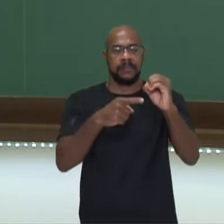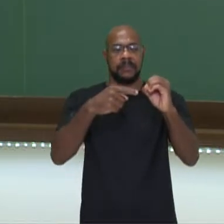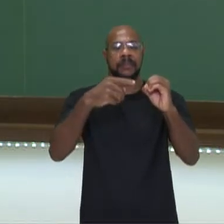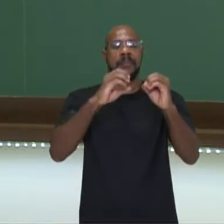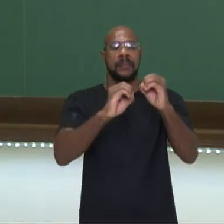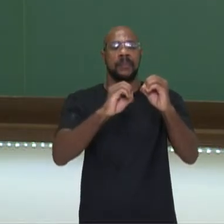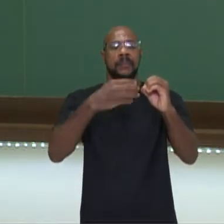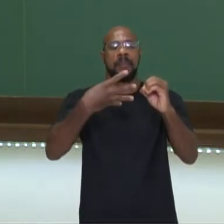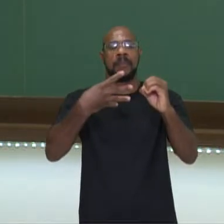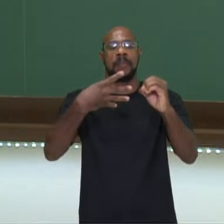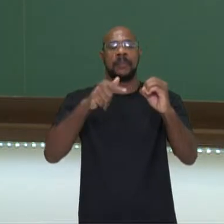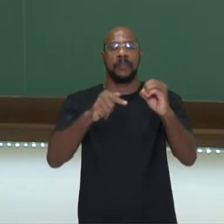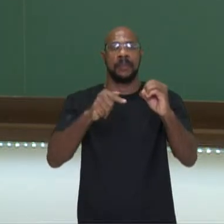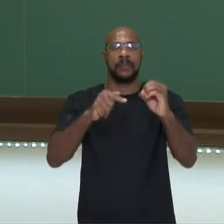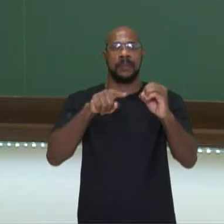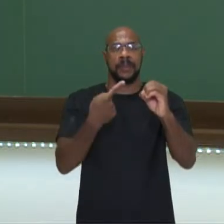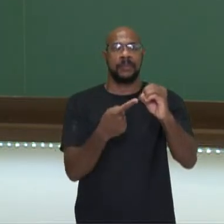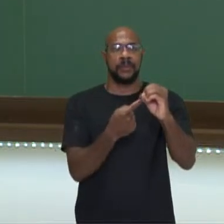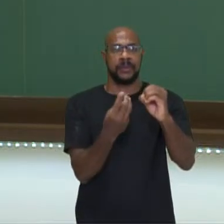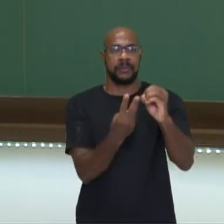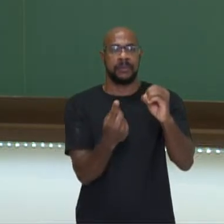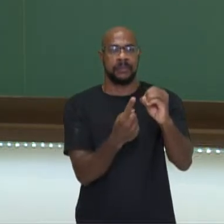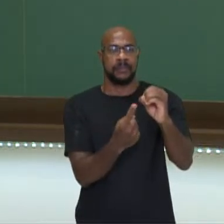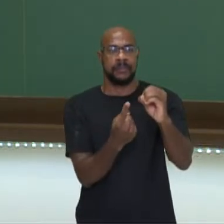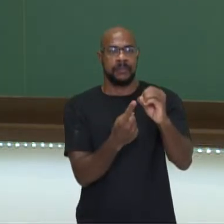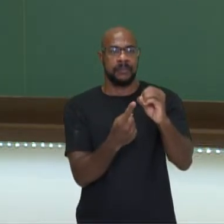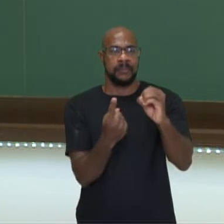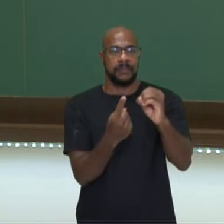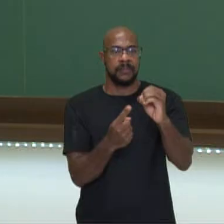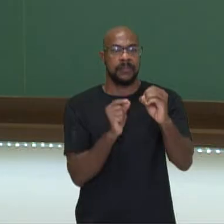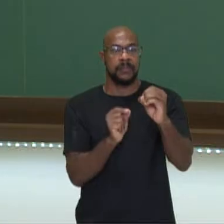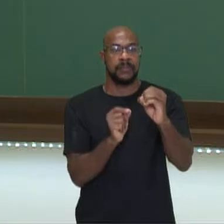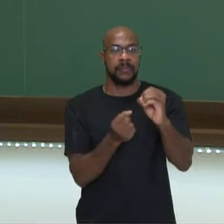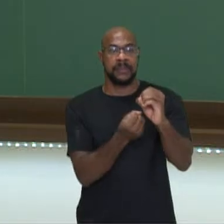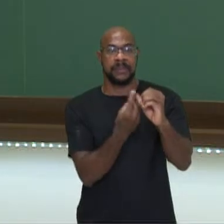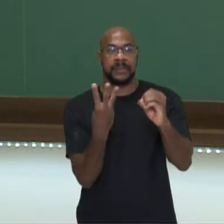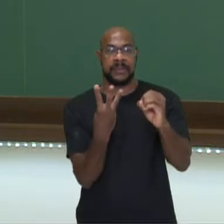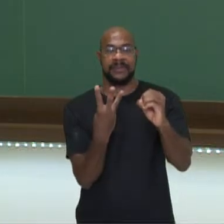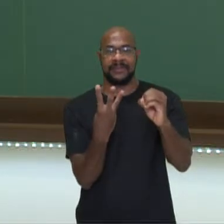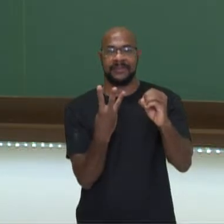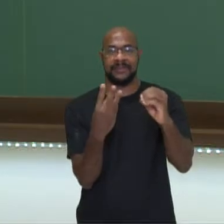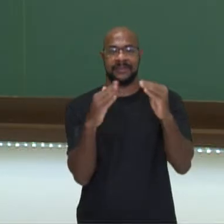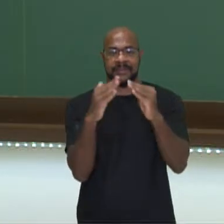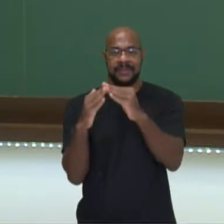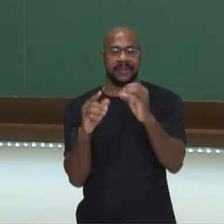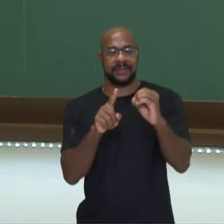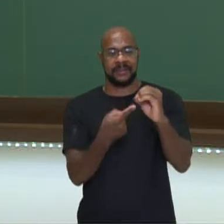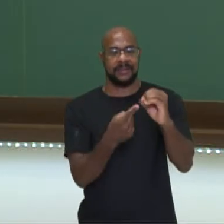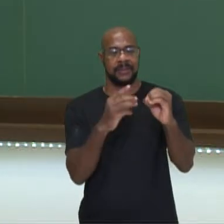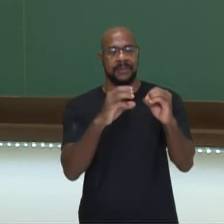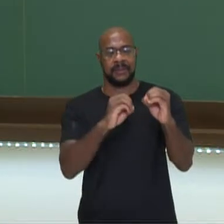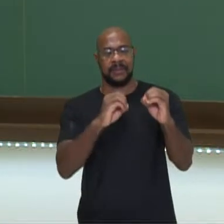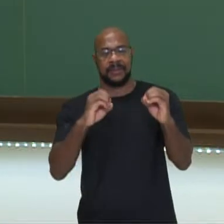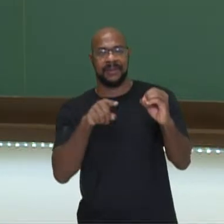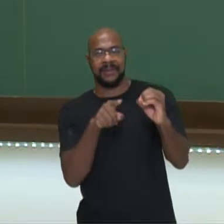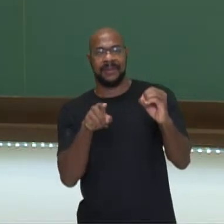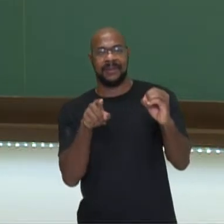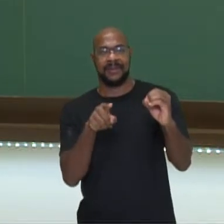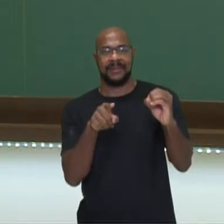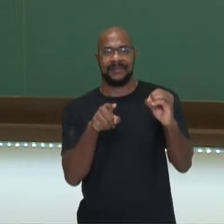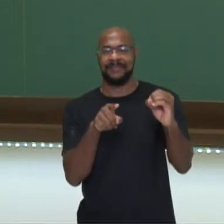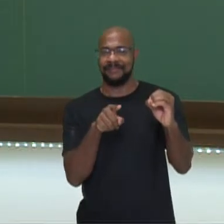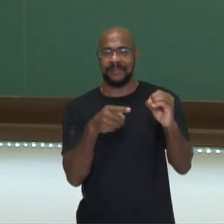denominador. O número do numerador vai ser o número sem a vírgula. Então, o 0,047 sem a vírgula fica só o